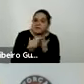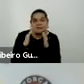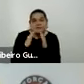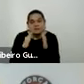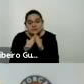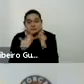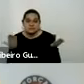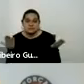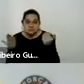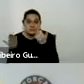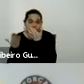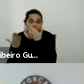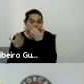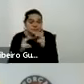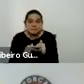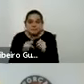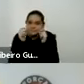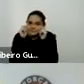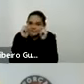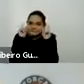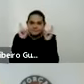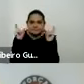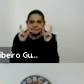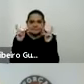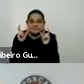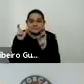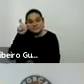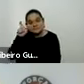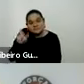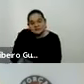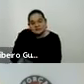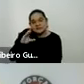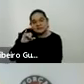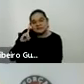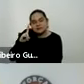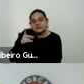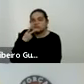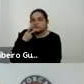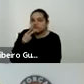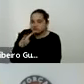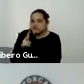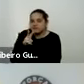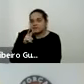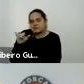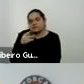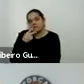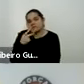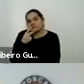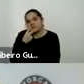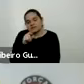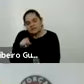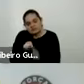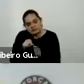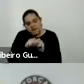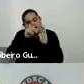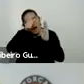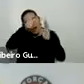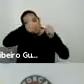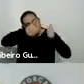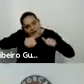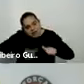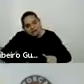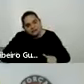Então, prestem bem atenção aqui, porque o Cid ele vai falar, vai fazer uma análise aqui que com certeza reflete a